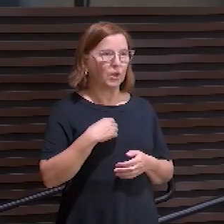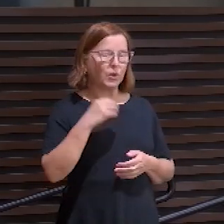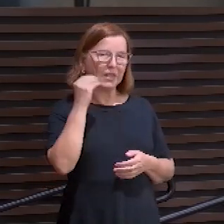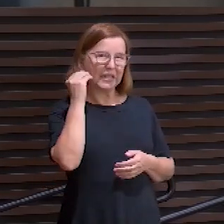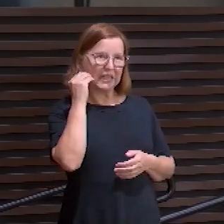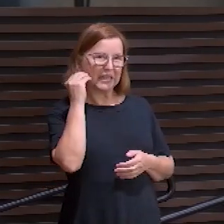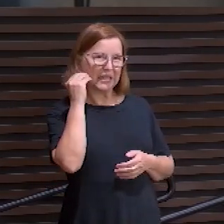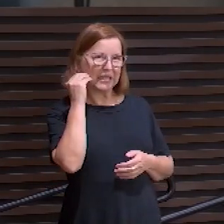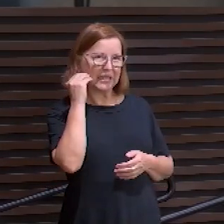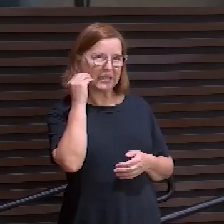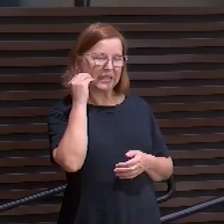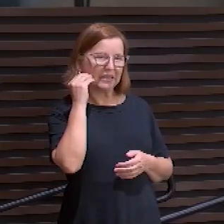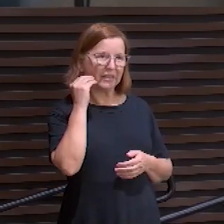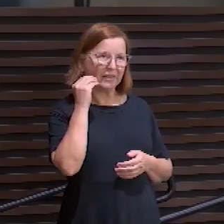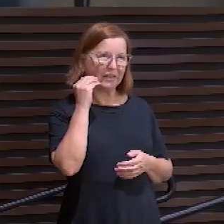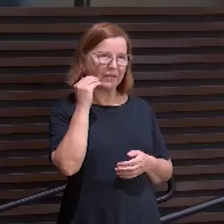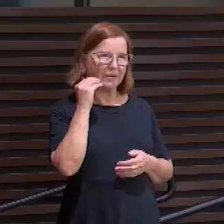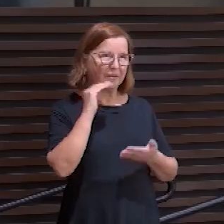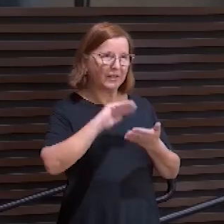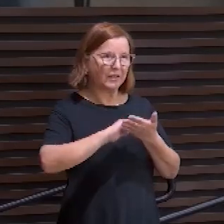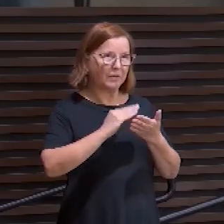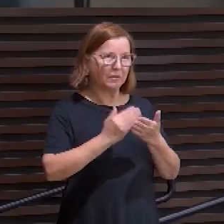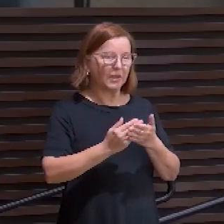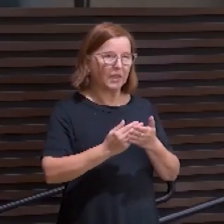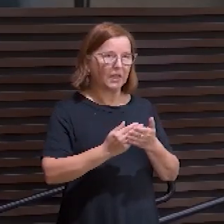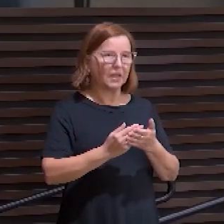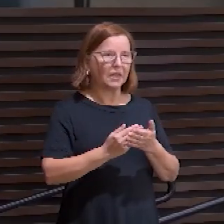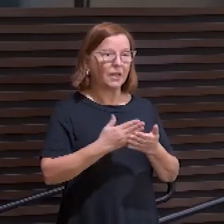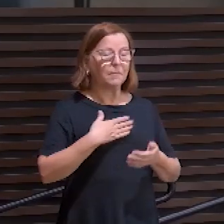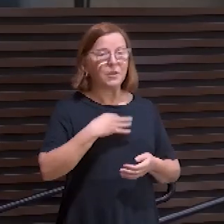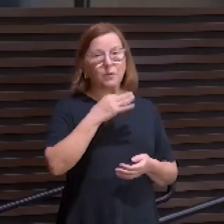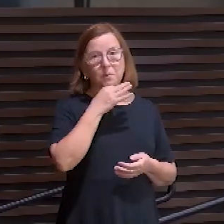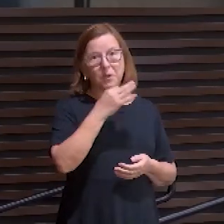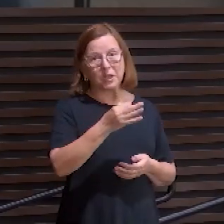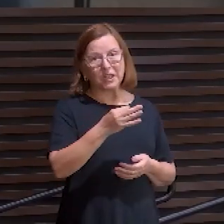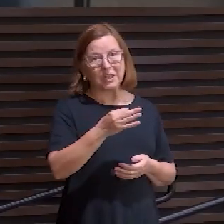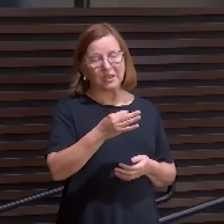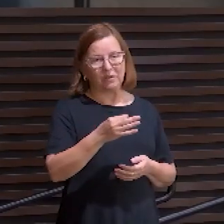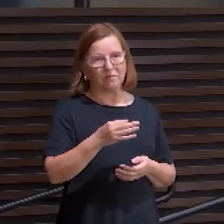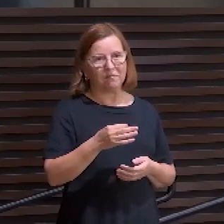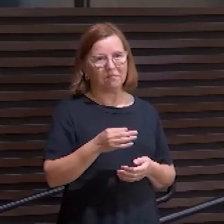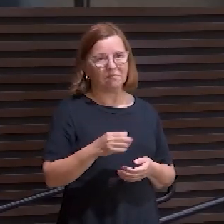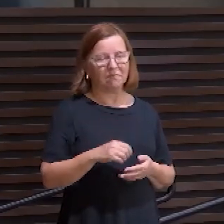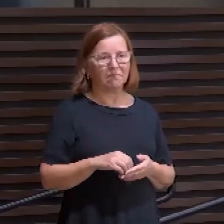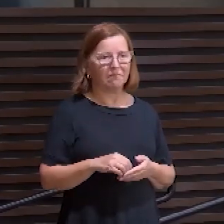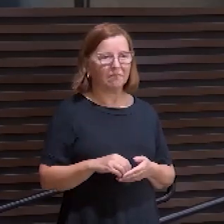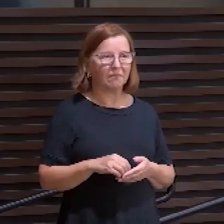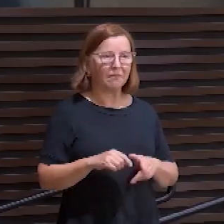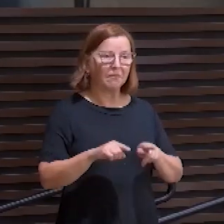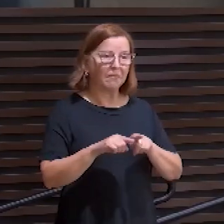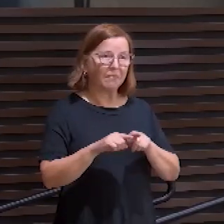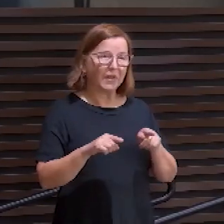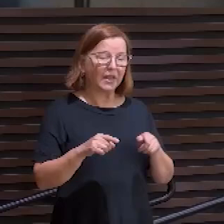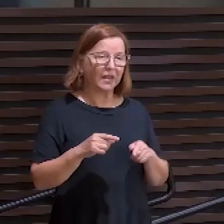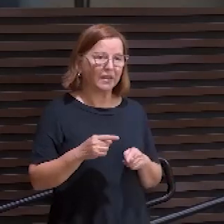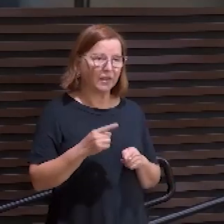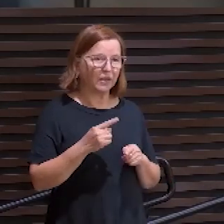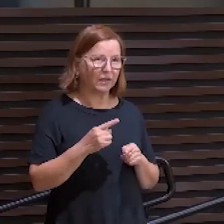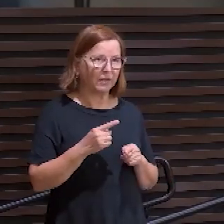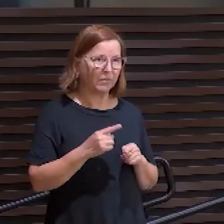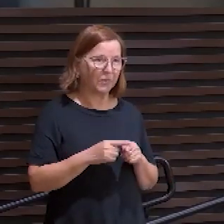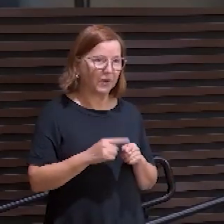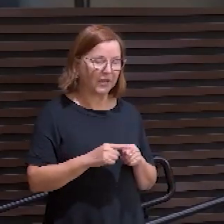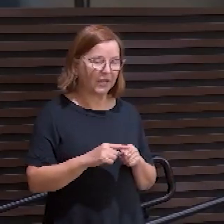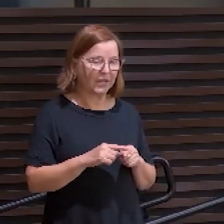pequena interpretação de como eu entendo, mas eu não entendo porque eu entendo, mas porque homens de Deus